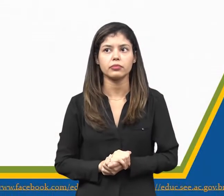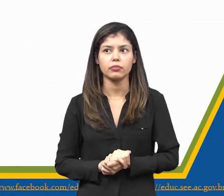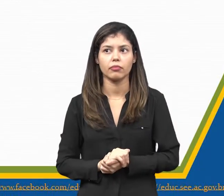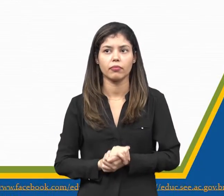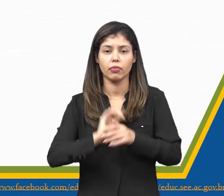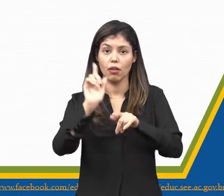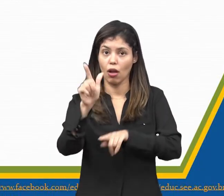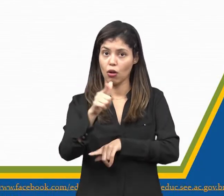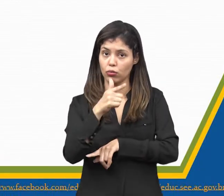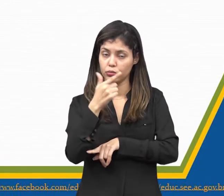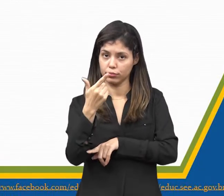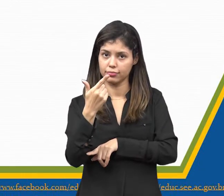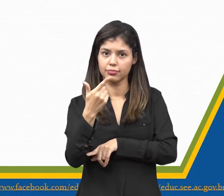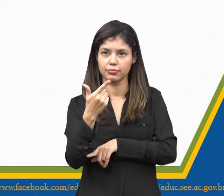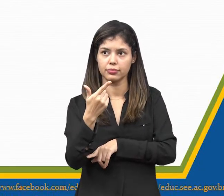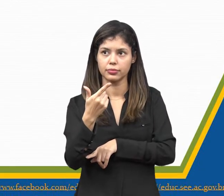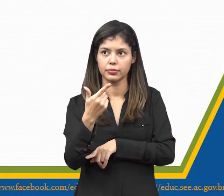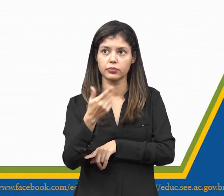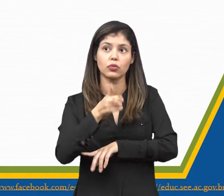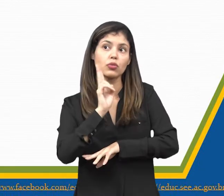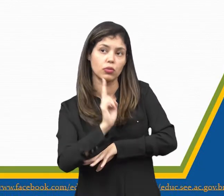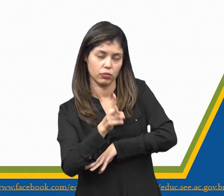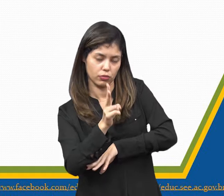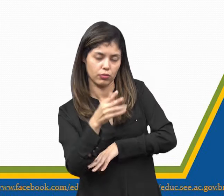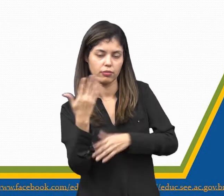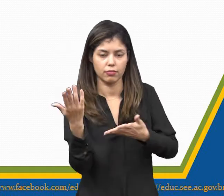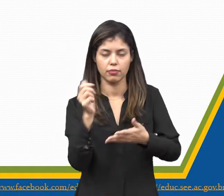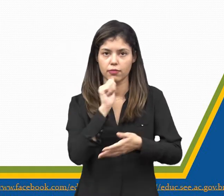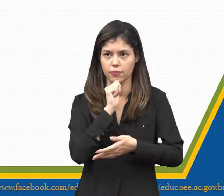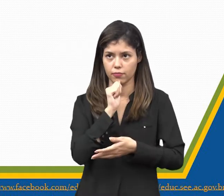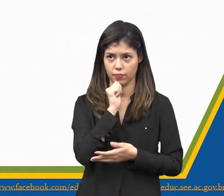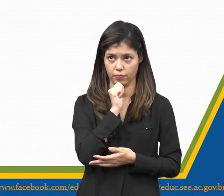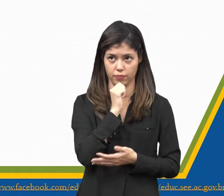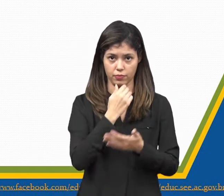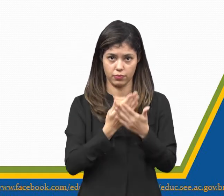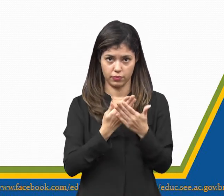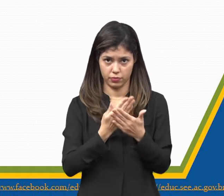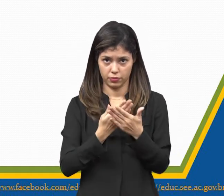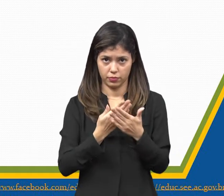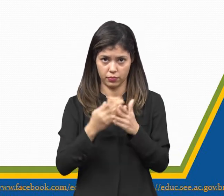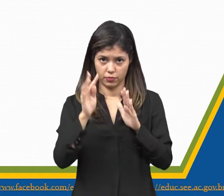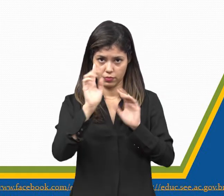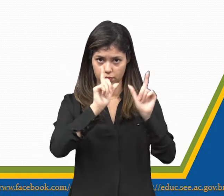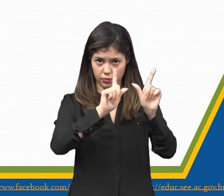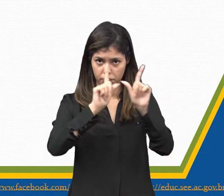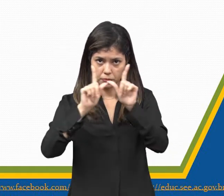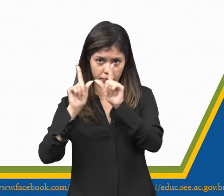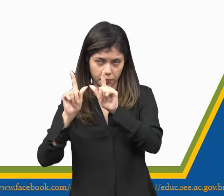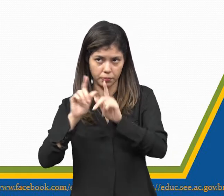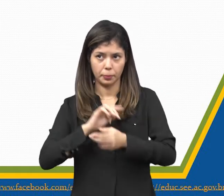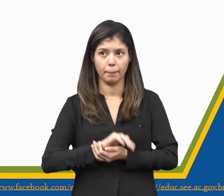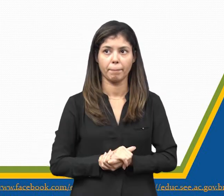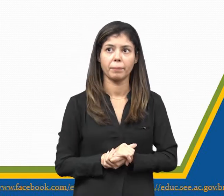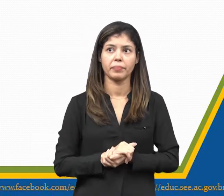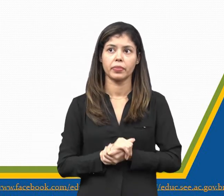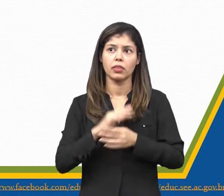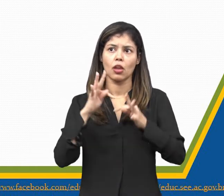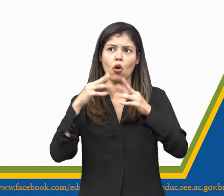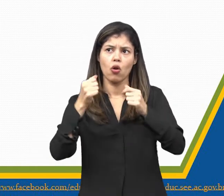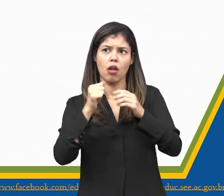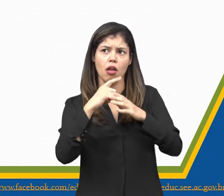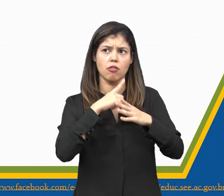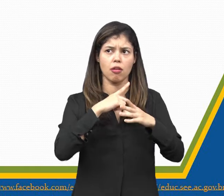Olha, outro personagem que nós vamos ver, ó. Continuando ainda nosso estudo sobre a tirinha. O tipo de tira